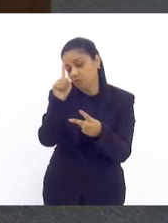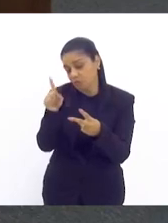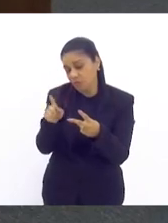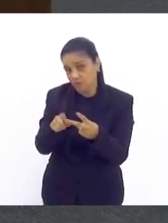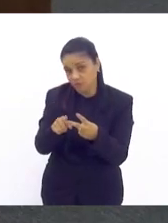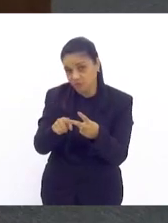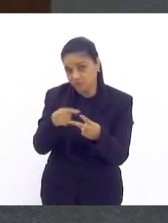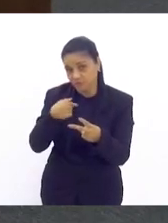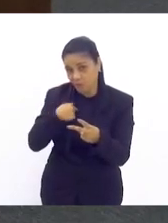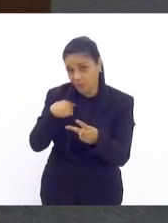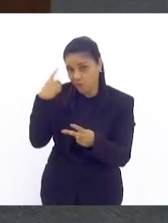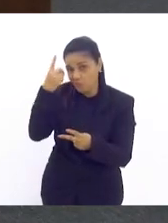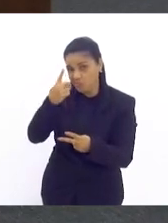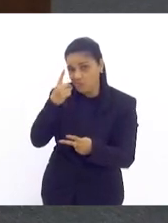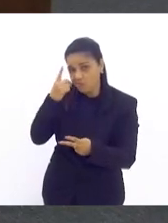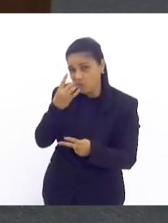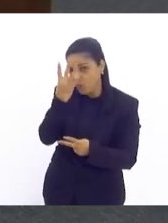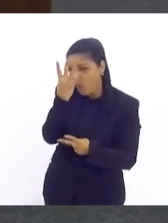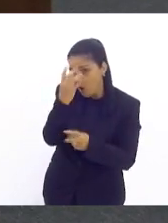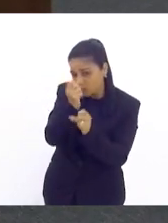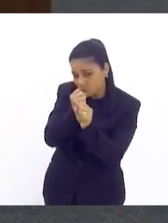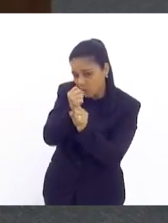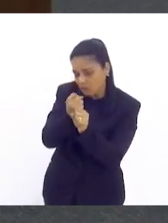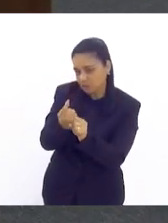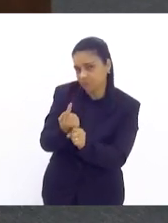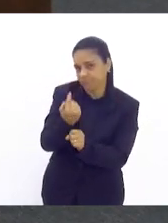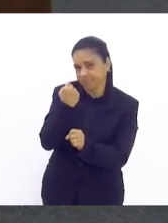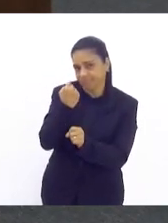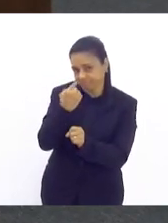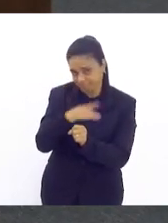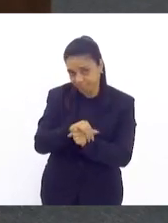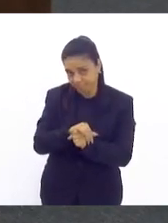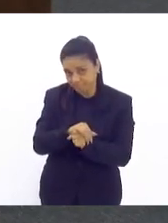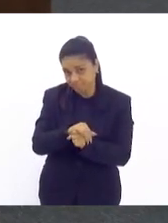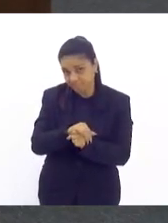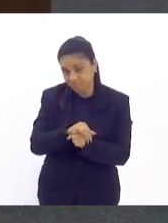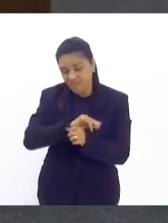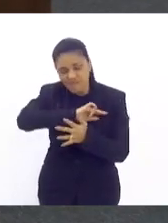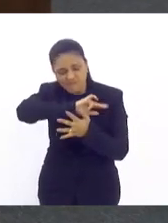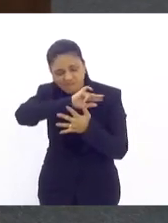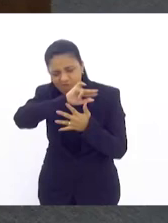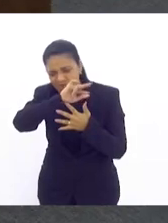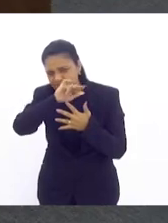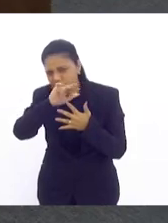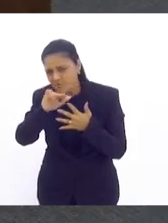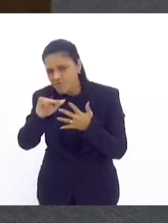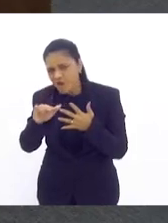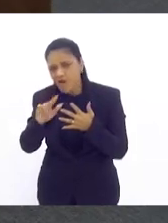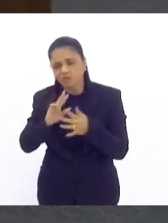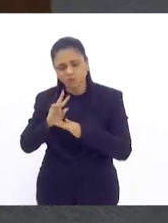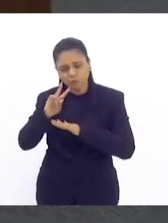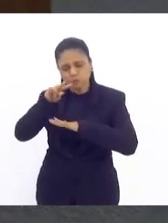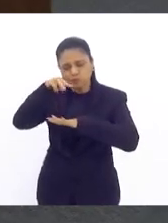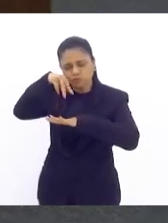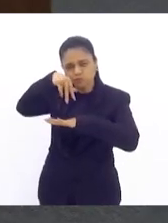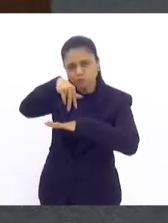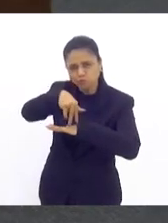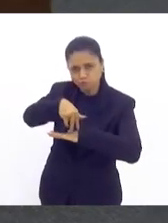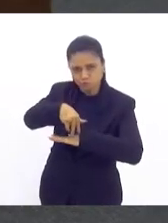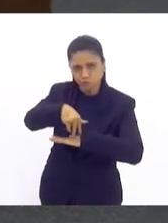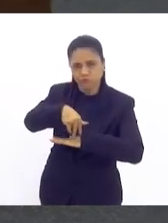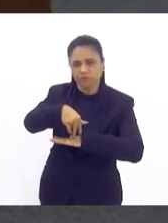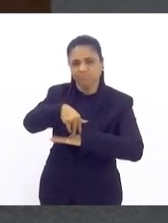eu era deputada quatro anos atrás e diversas vezes subir naquele púlpito